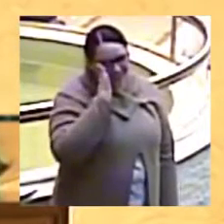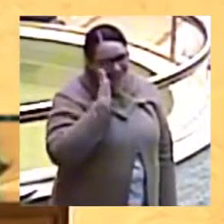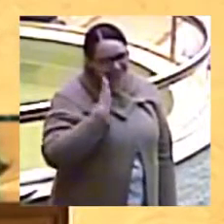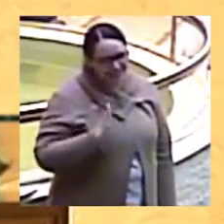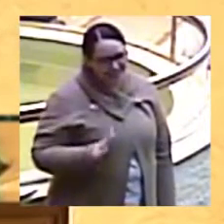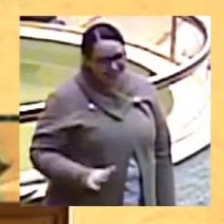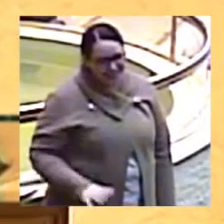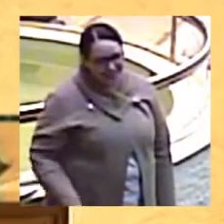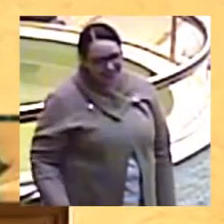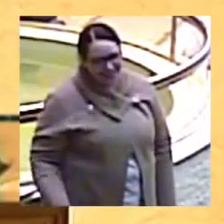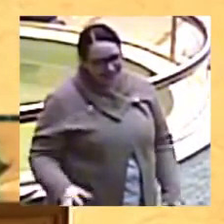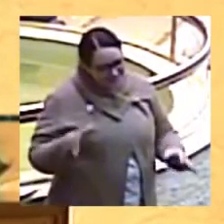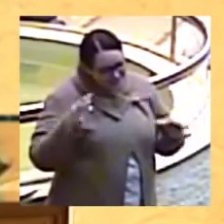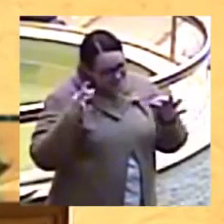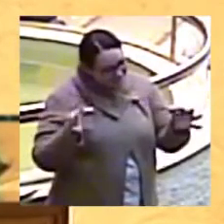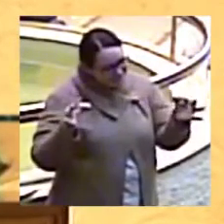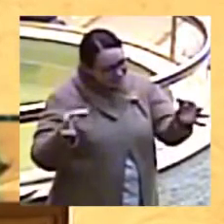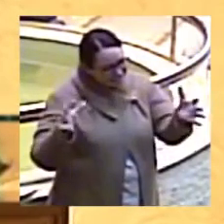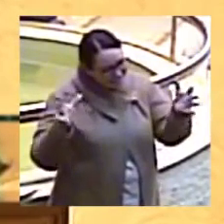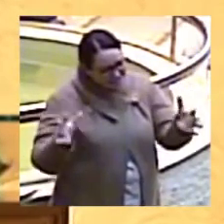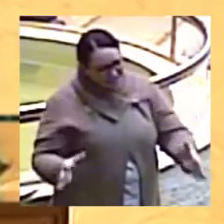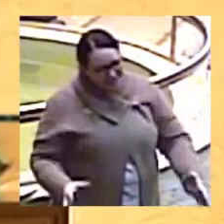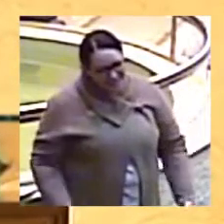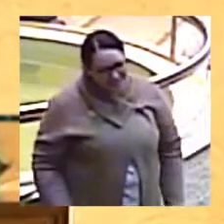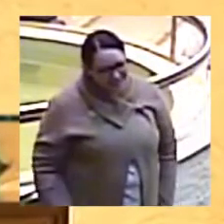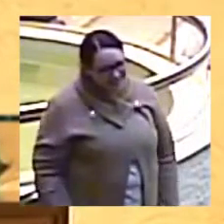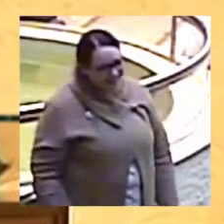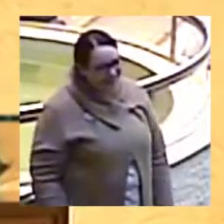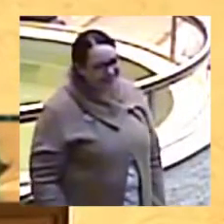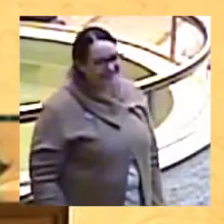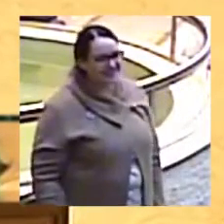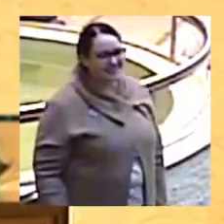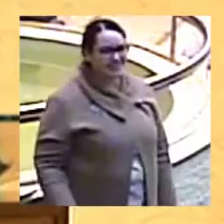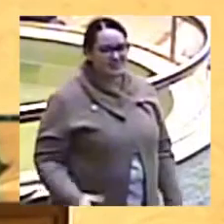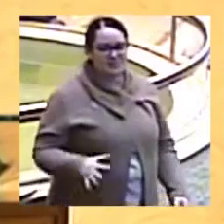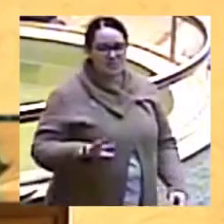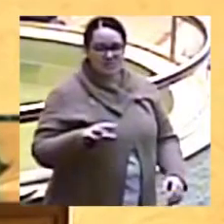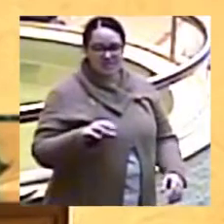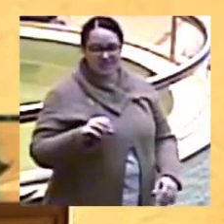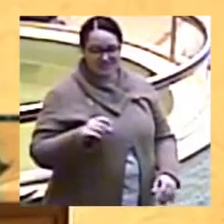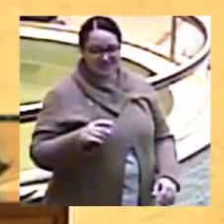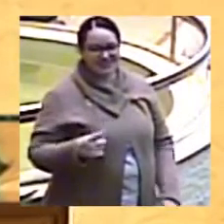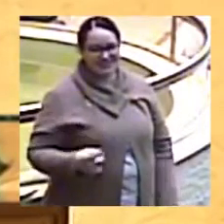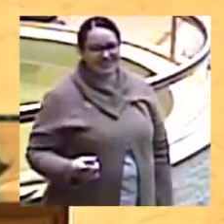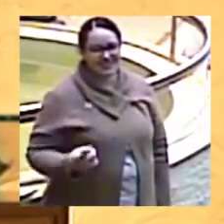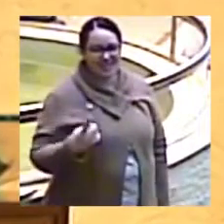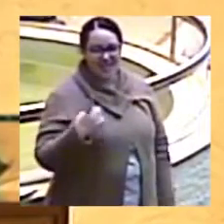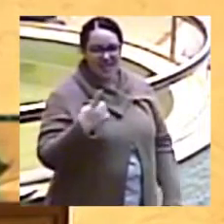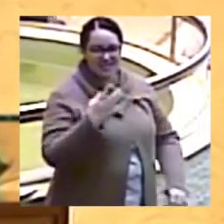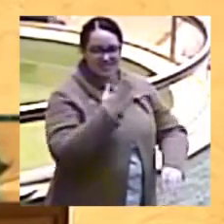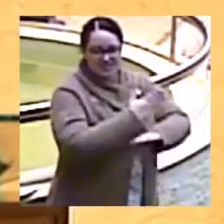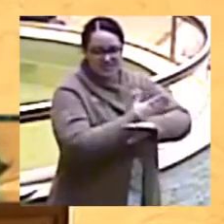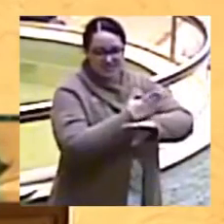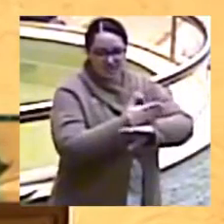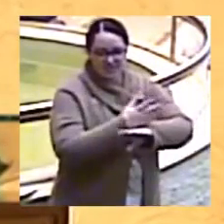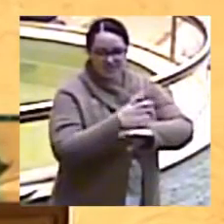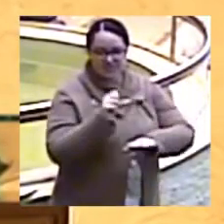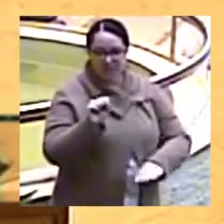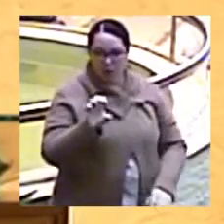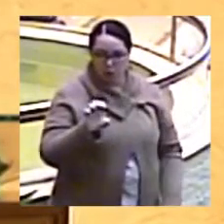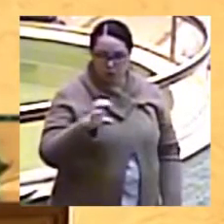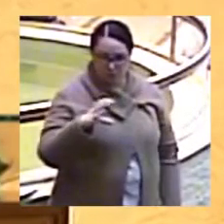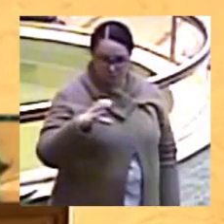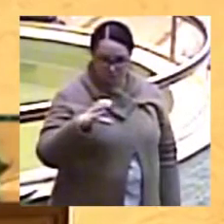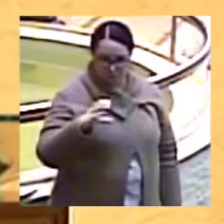XIX, chegamos ao liberalismo, devastou por completo, os fundamentos das escrituras.